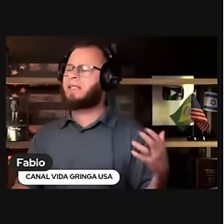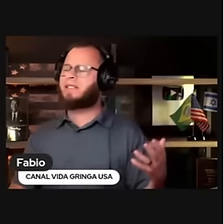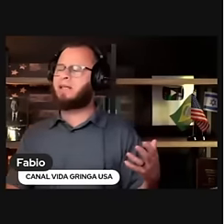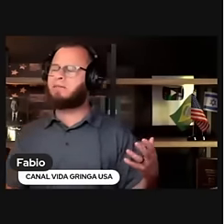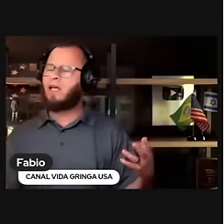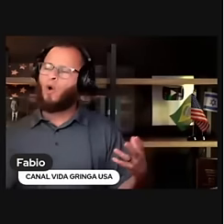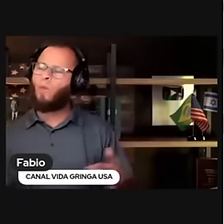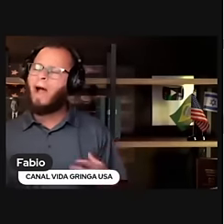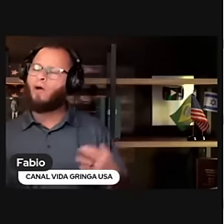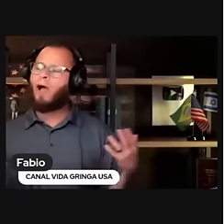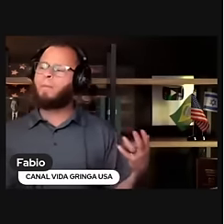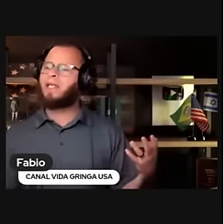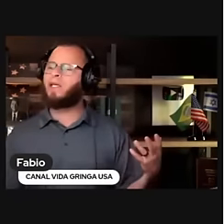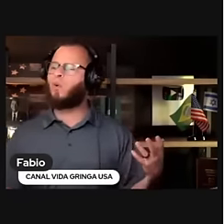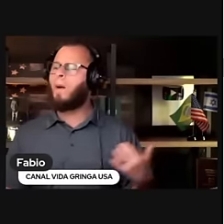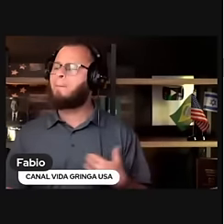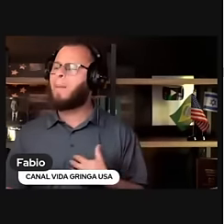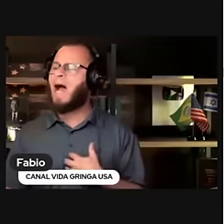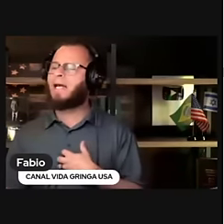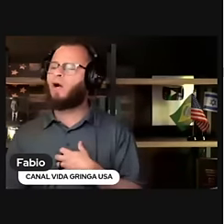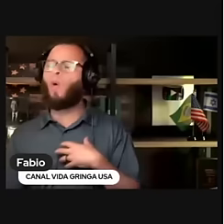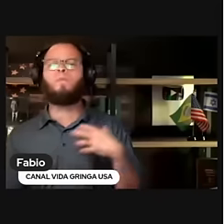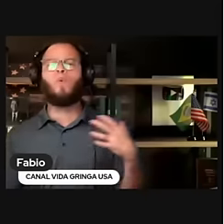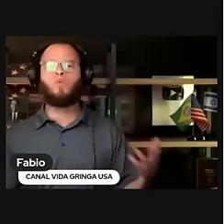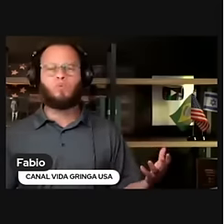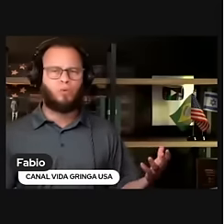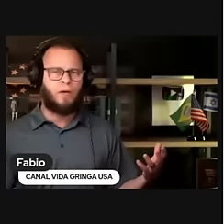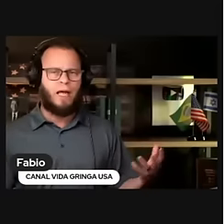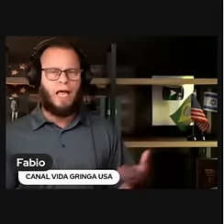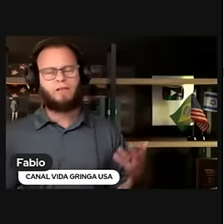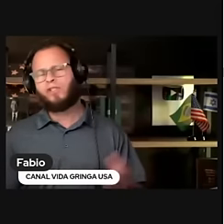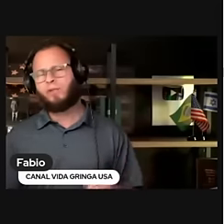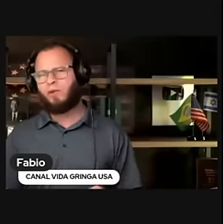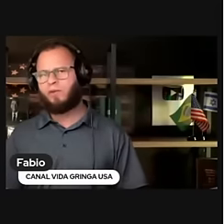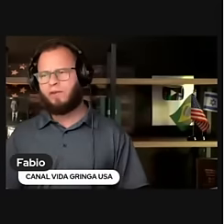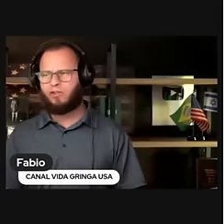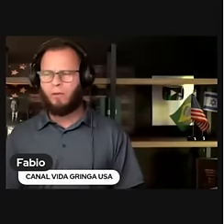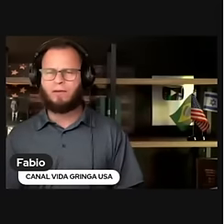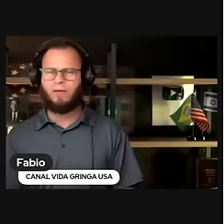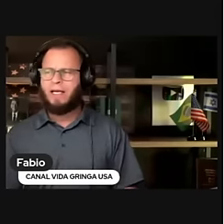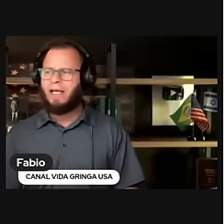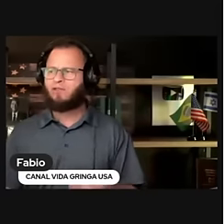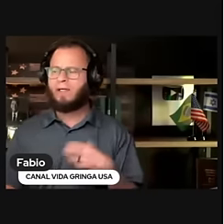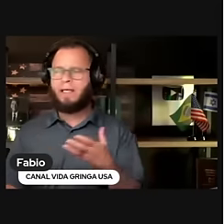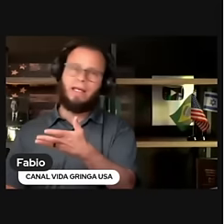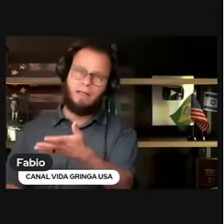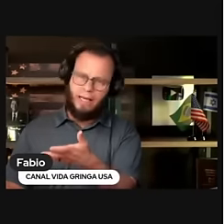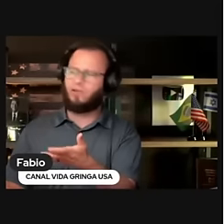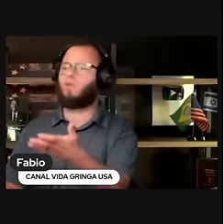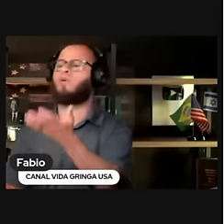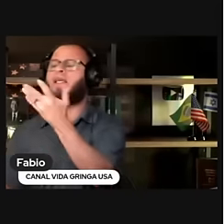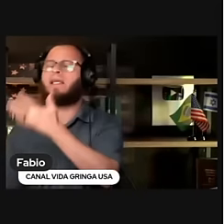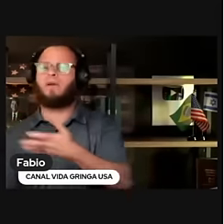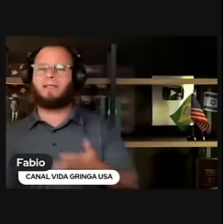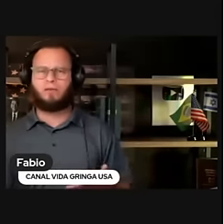representa o maior Perigo Para o mundo em 2024 isso aqui é em inglês